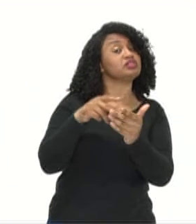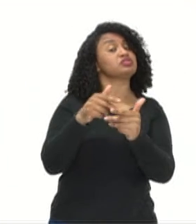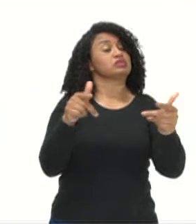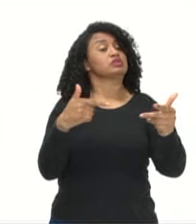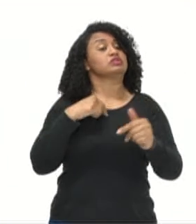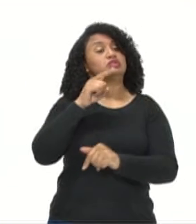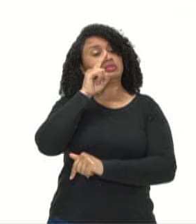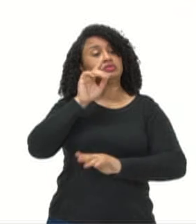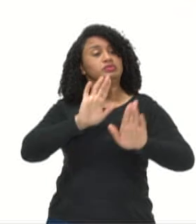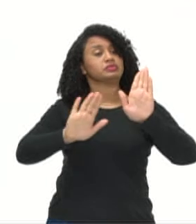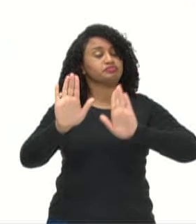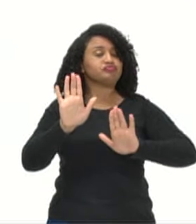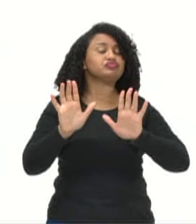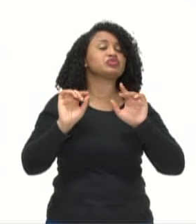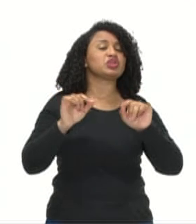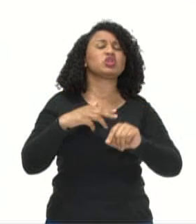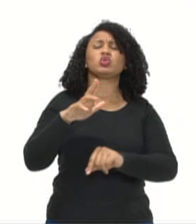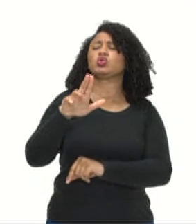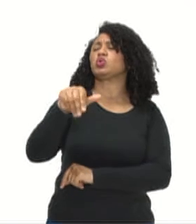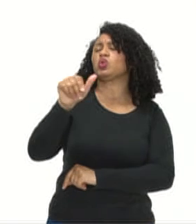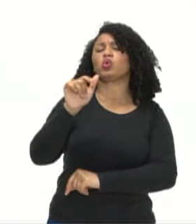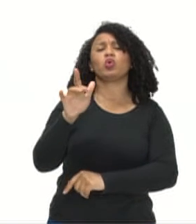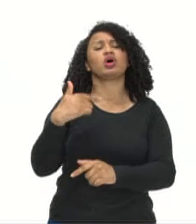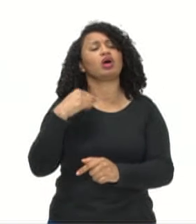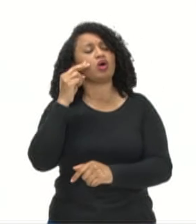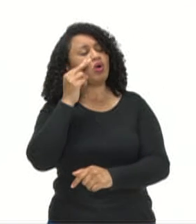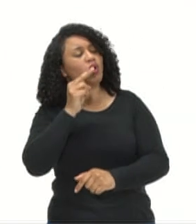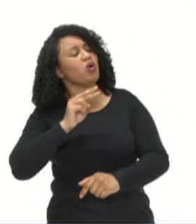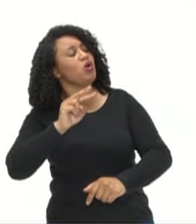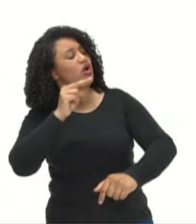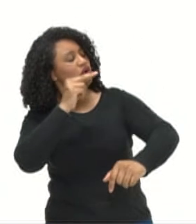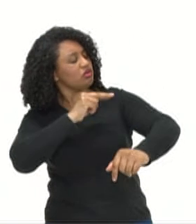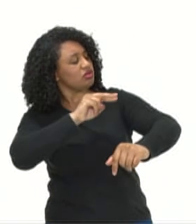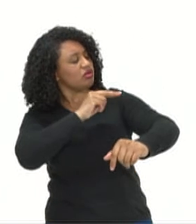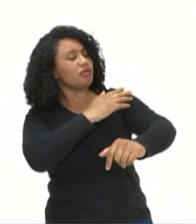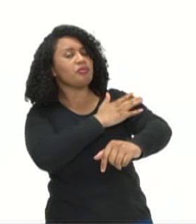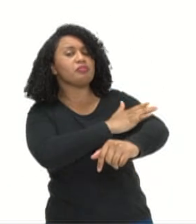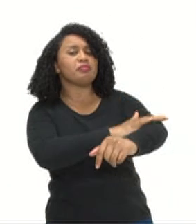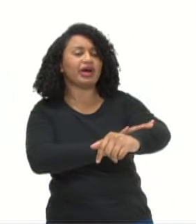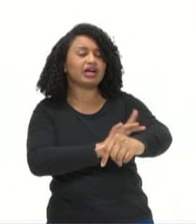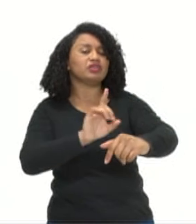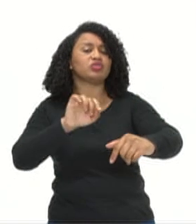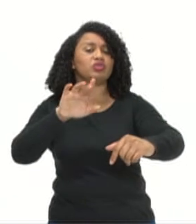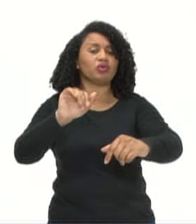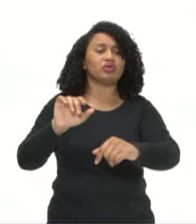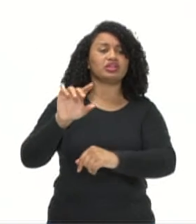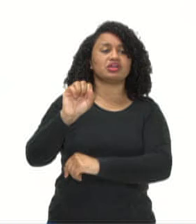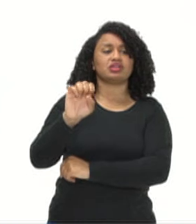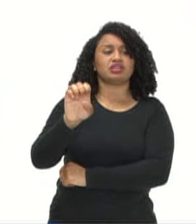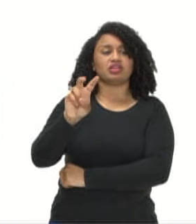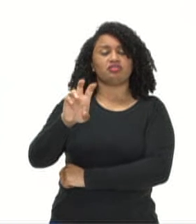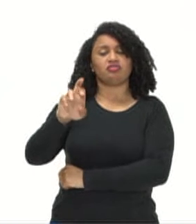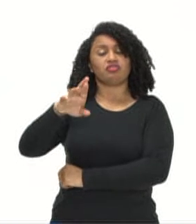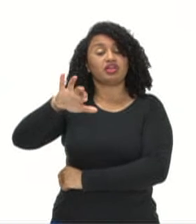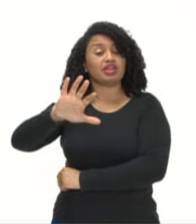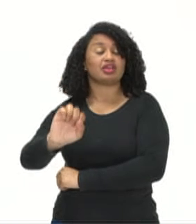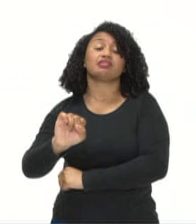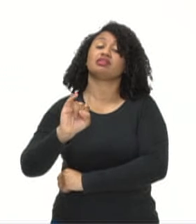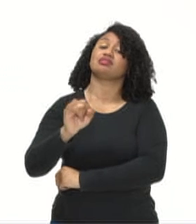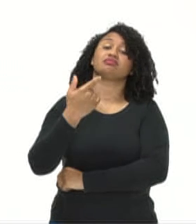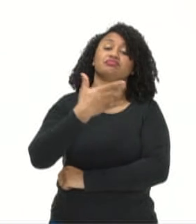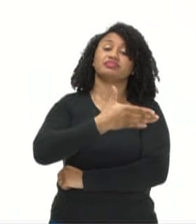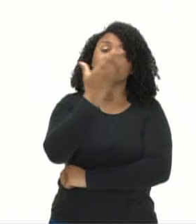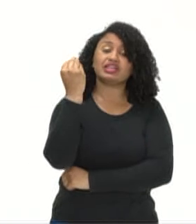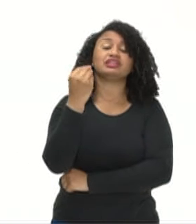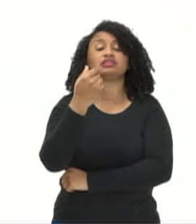muito arriscado. Nunca ele pôs os olhos nos braços de Dona Severina, que se não esquecesse de